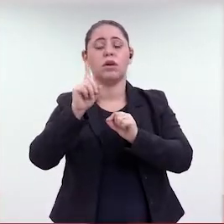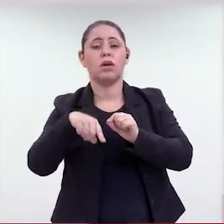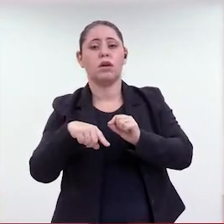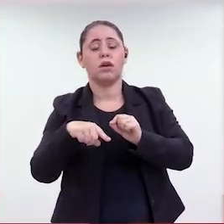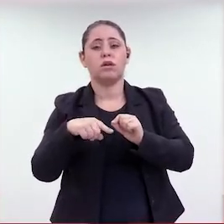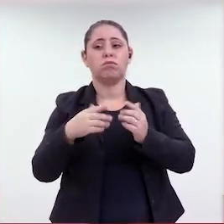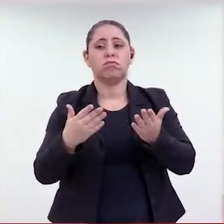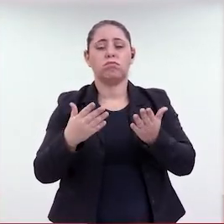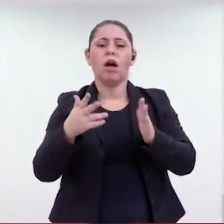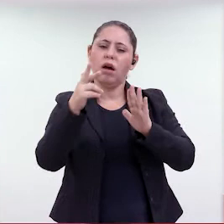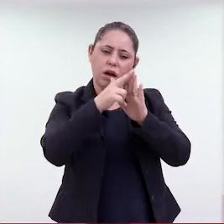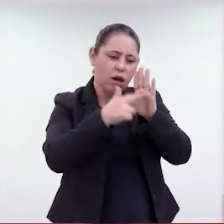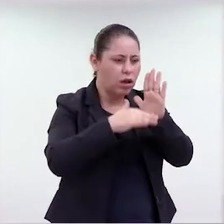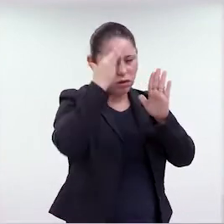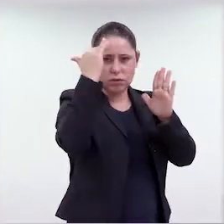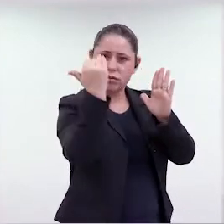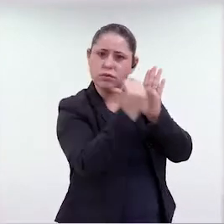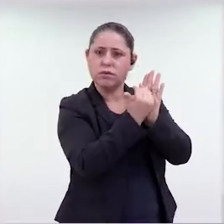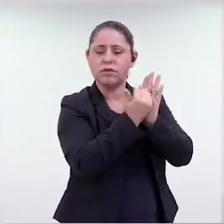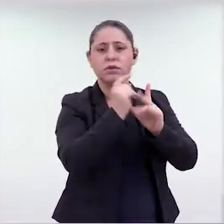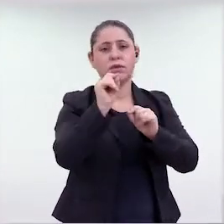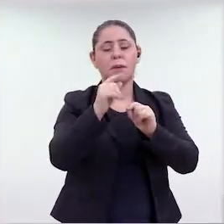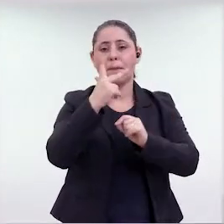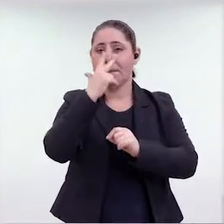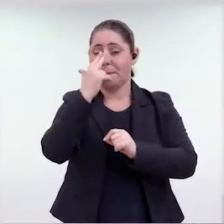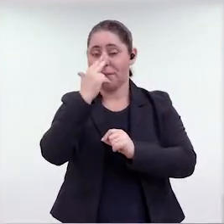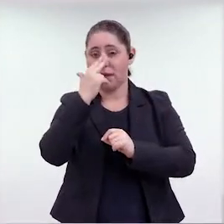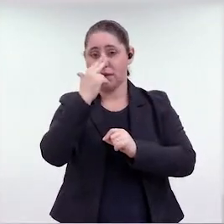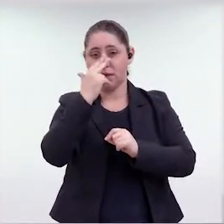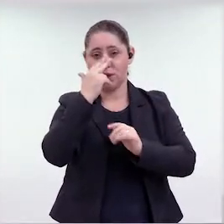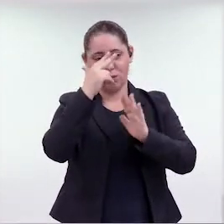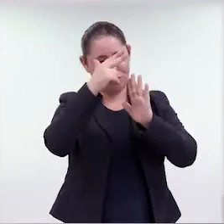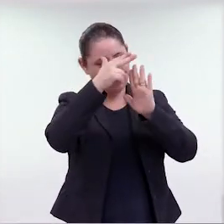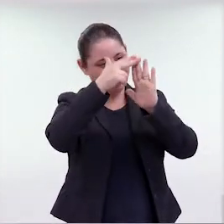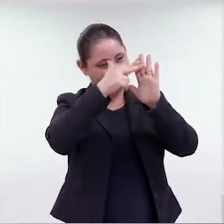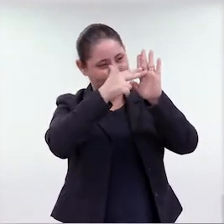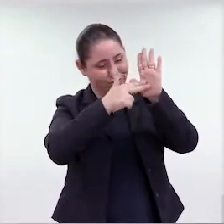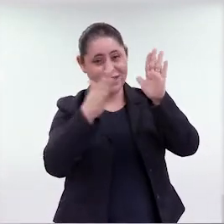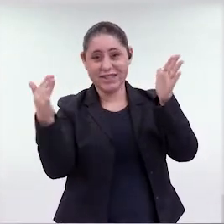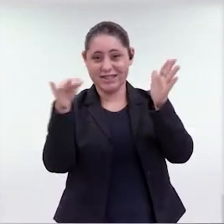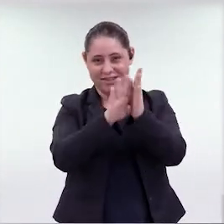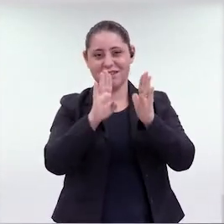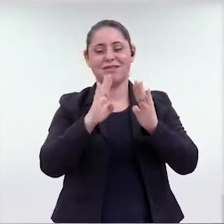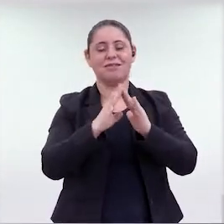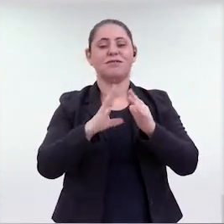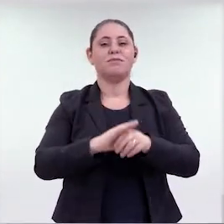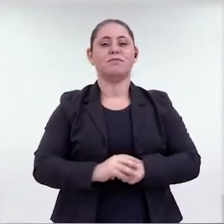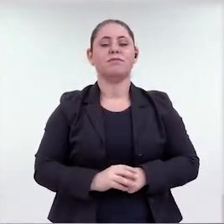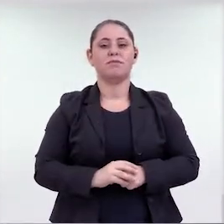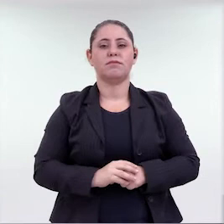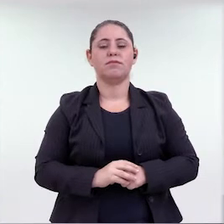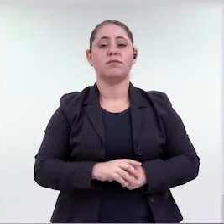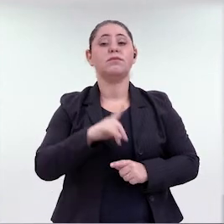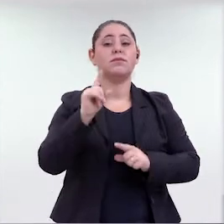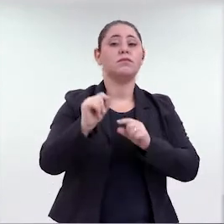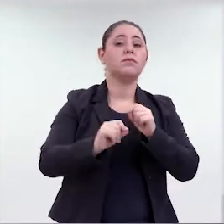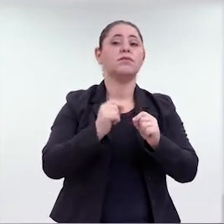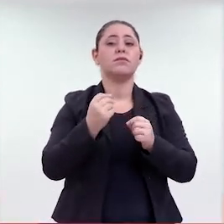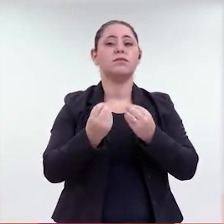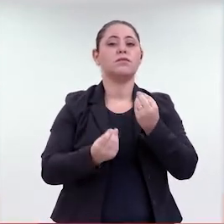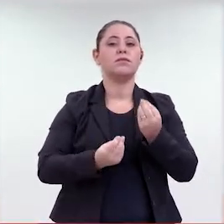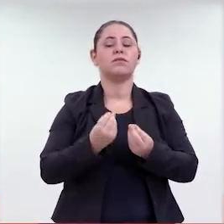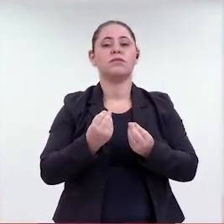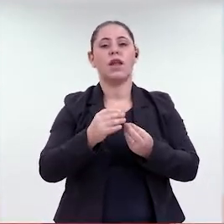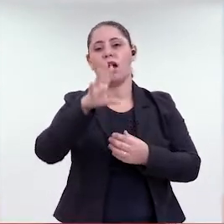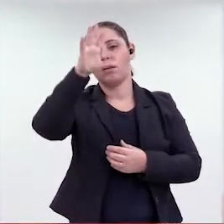umas regras, né? Acaba que parece que até um protocolo que você chega em casa. E, querendo ou não, a gente, como a Ana falou, a gente aprende